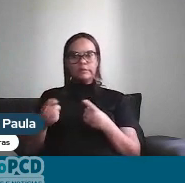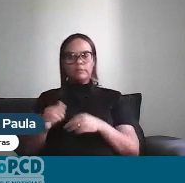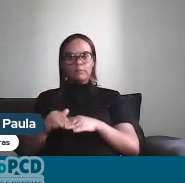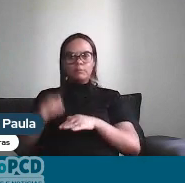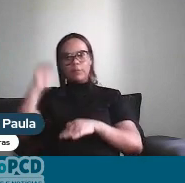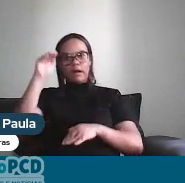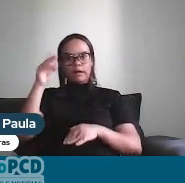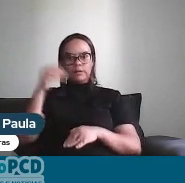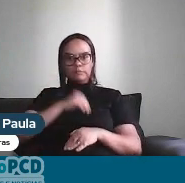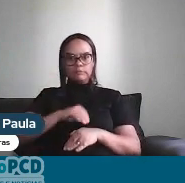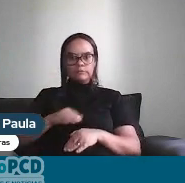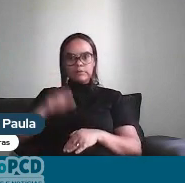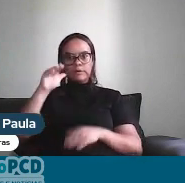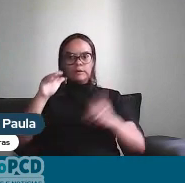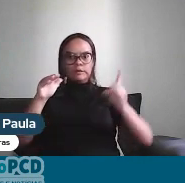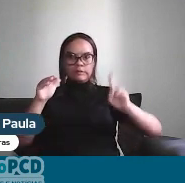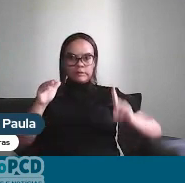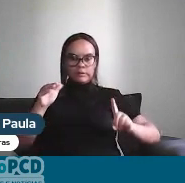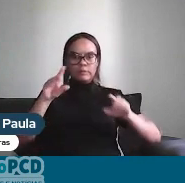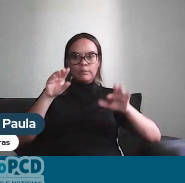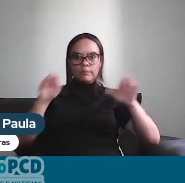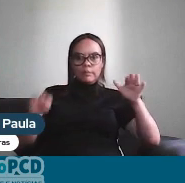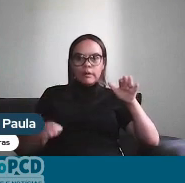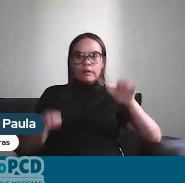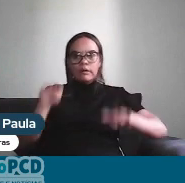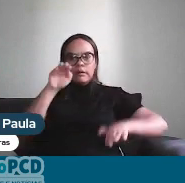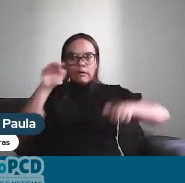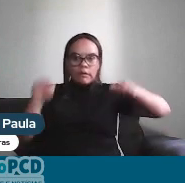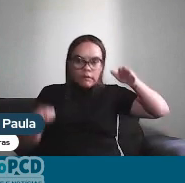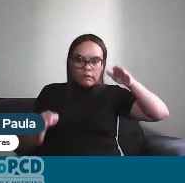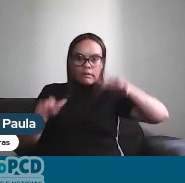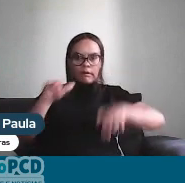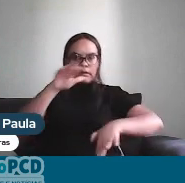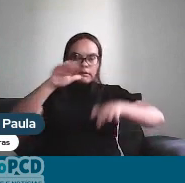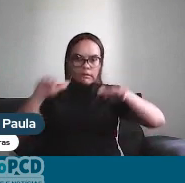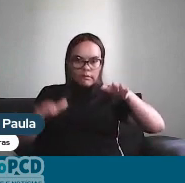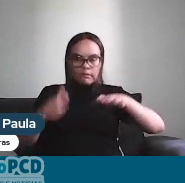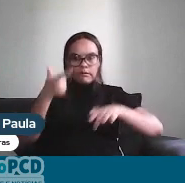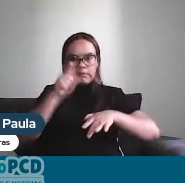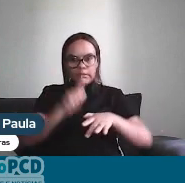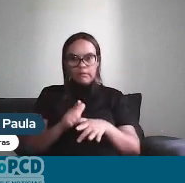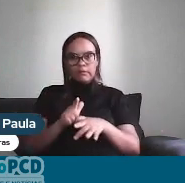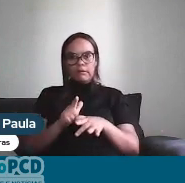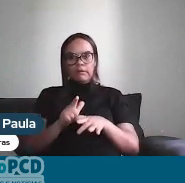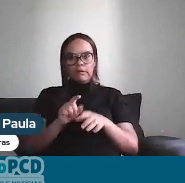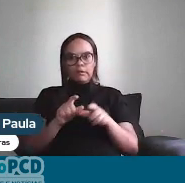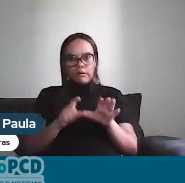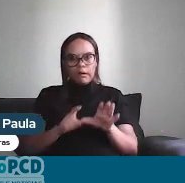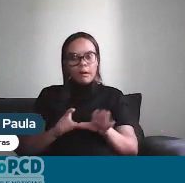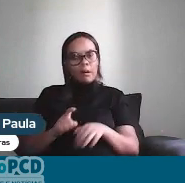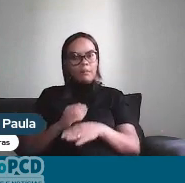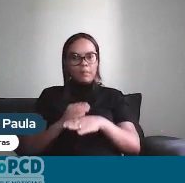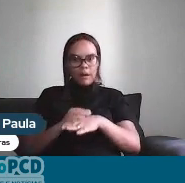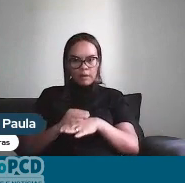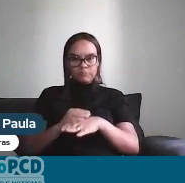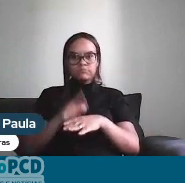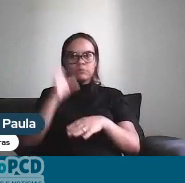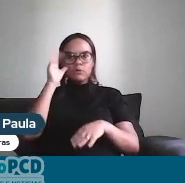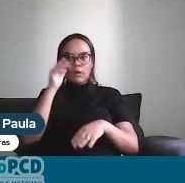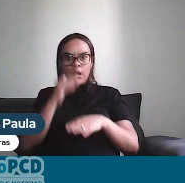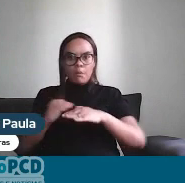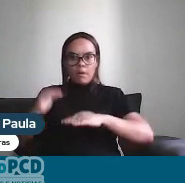quem tem deficiência ganha menos. Quem não tem deficiência está em cargos mais elevados. Quem não